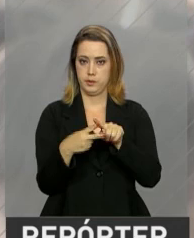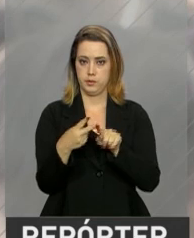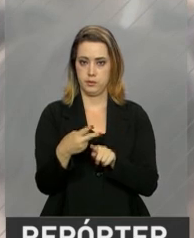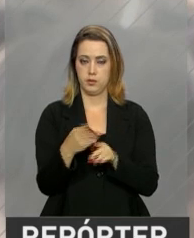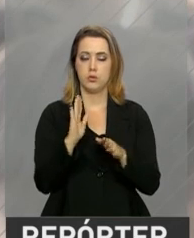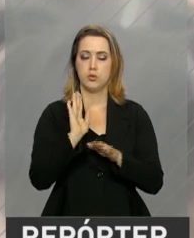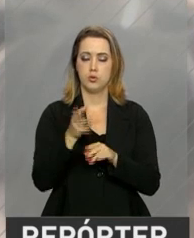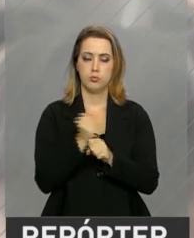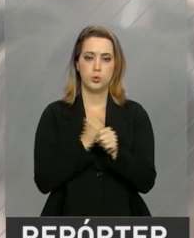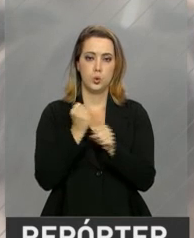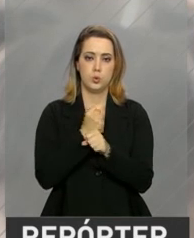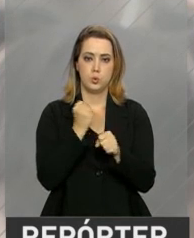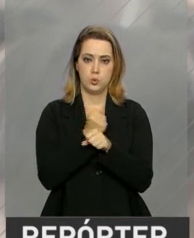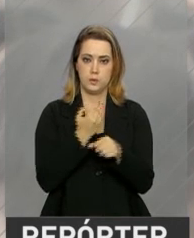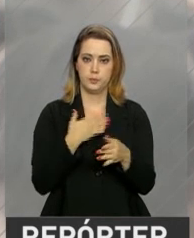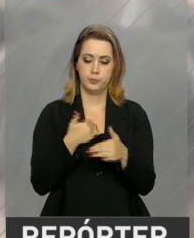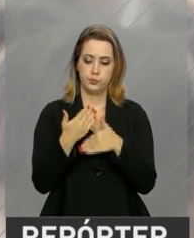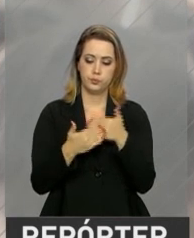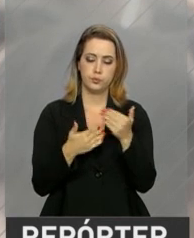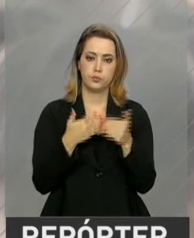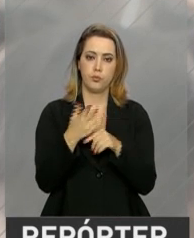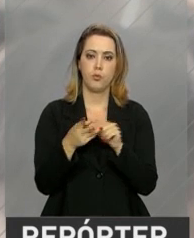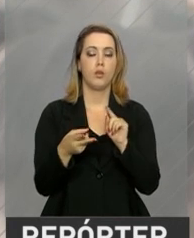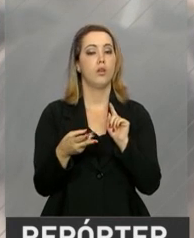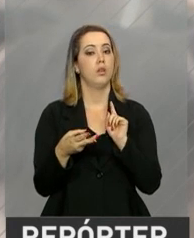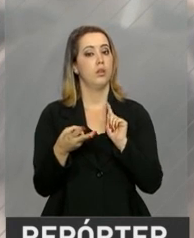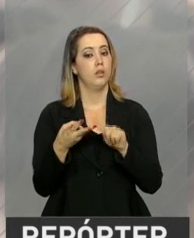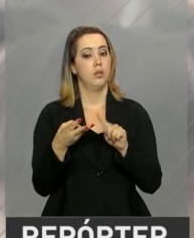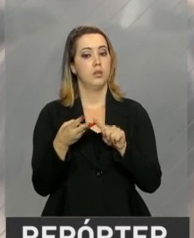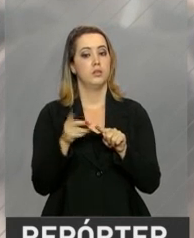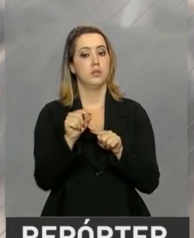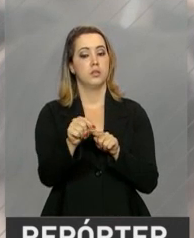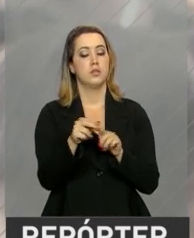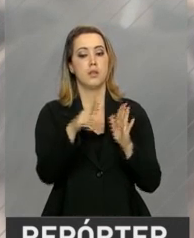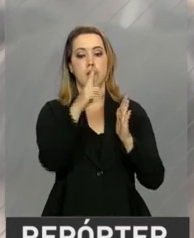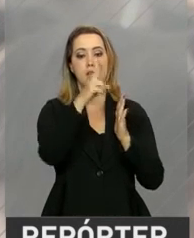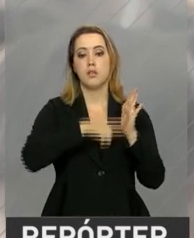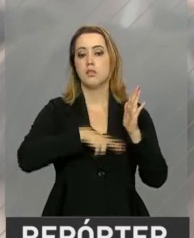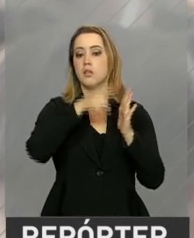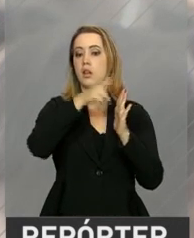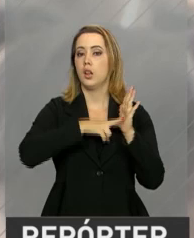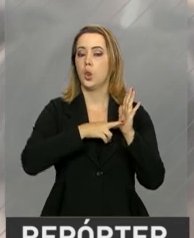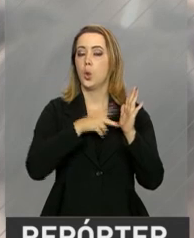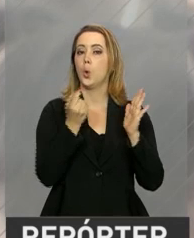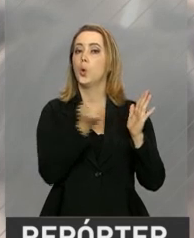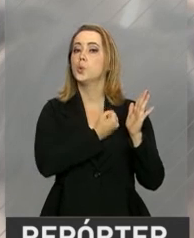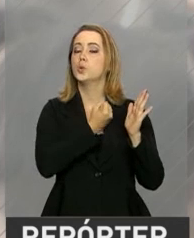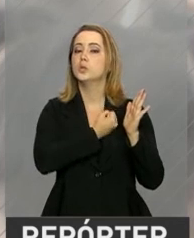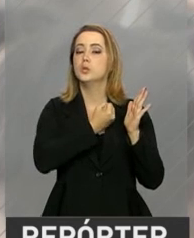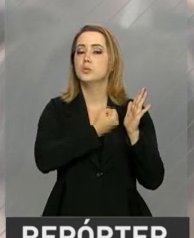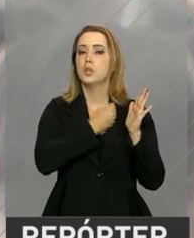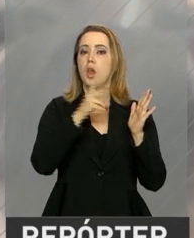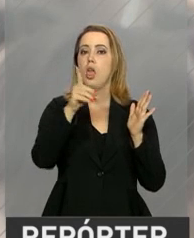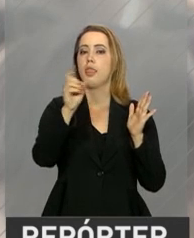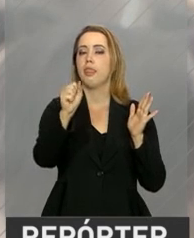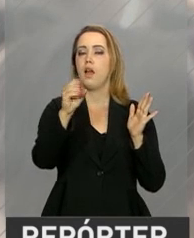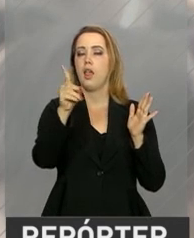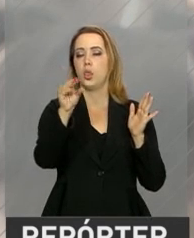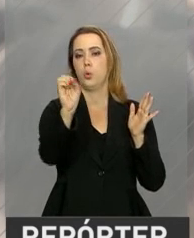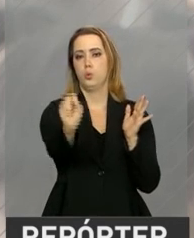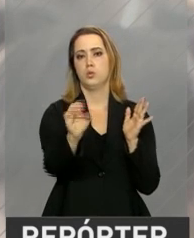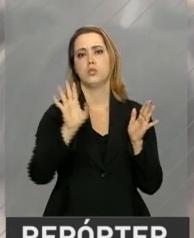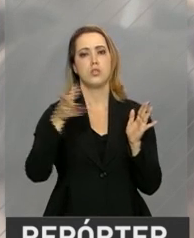construção há outra maneira vai ser por meio de relatórios que vão ser feitos a partir de dados que já existem nas ouvidorias